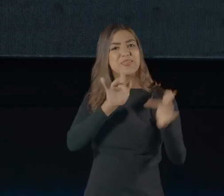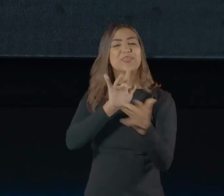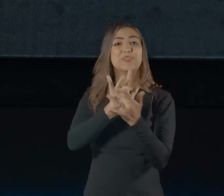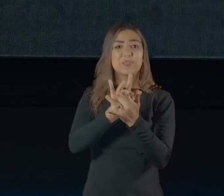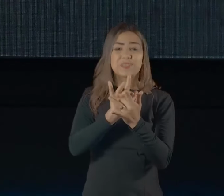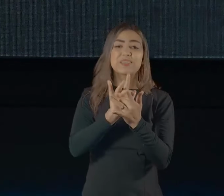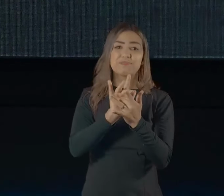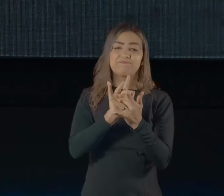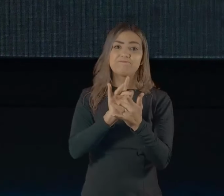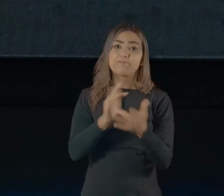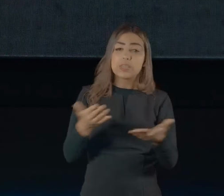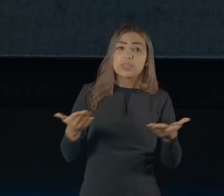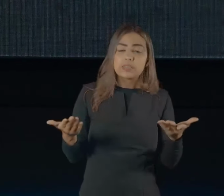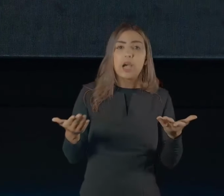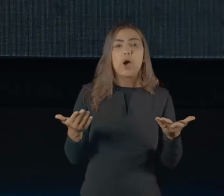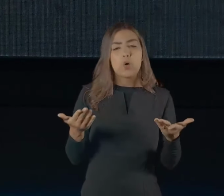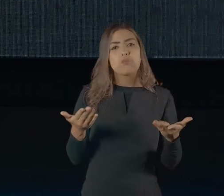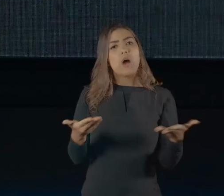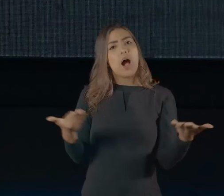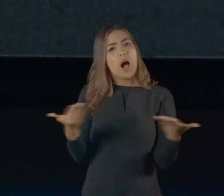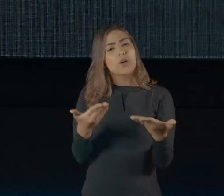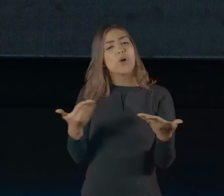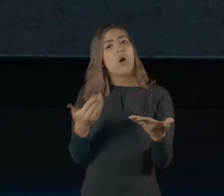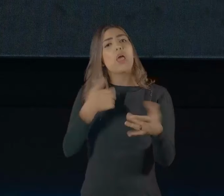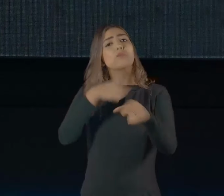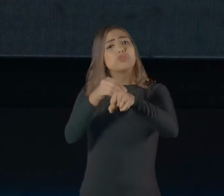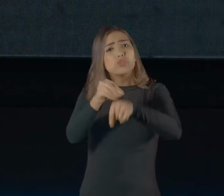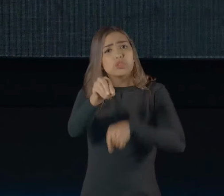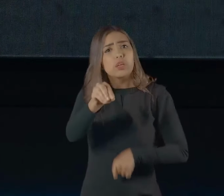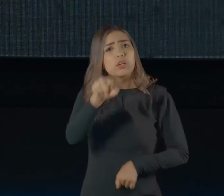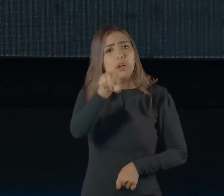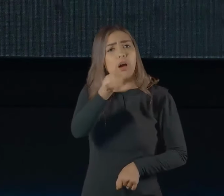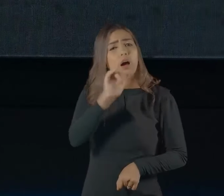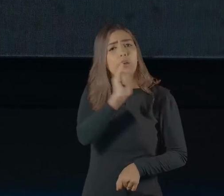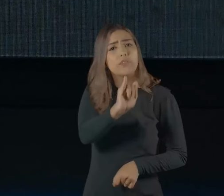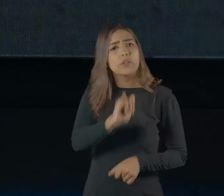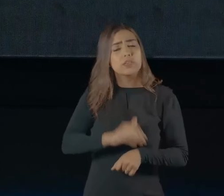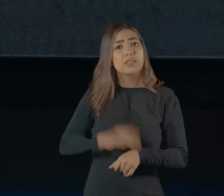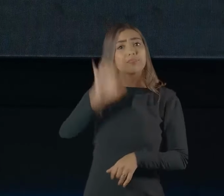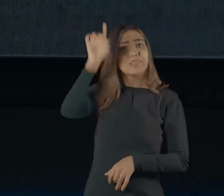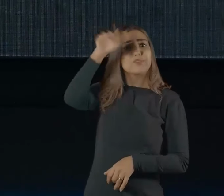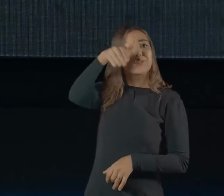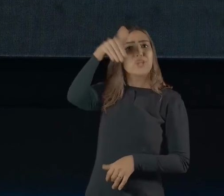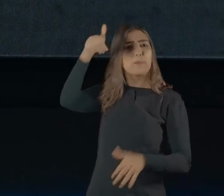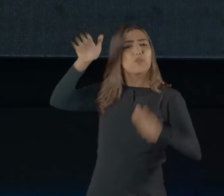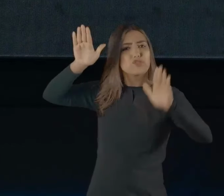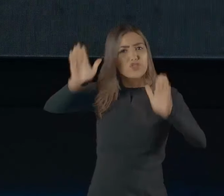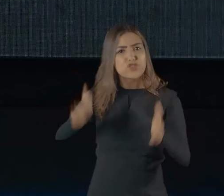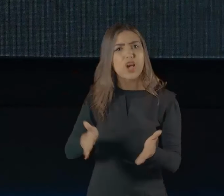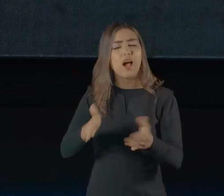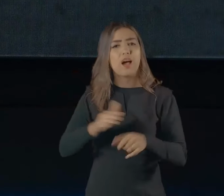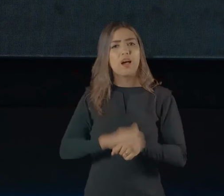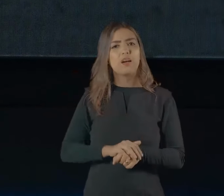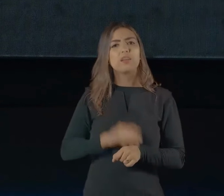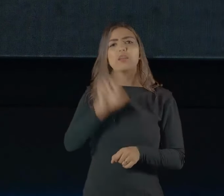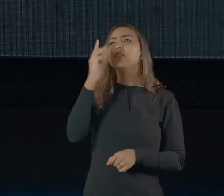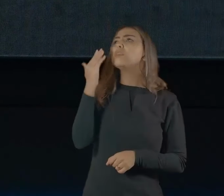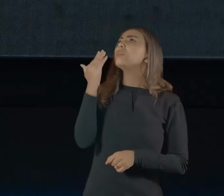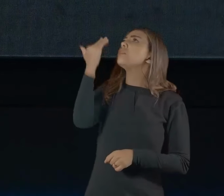Então, eu quero que você saiba de algo. Você foi chamado para impactar o seu tempo.